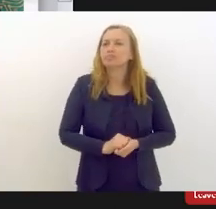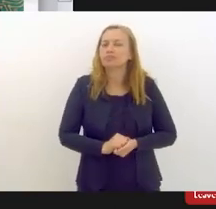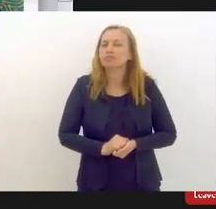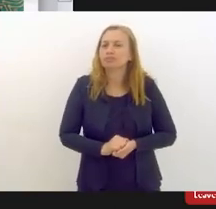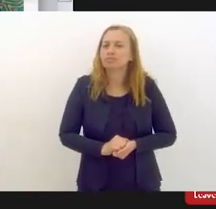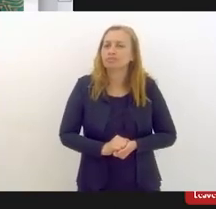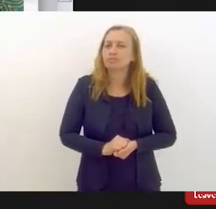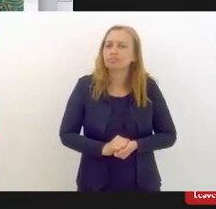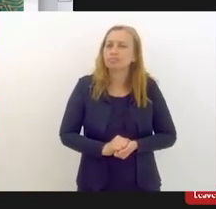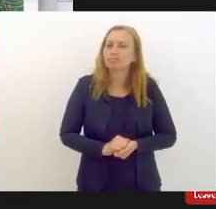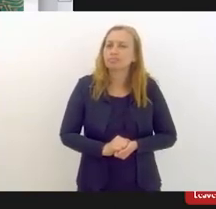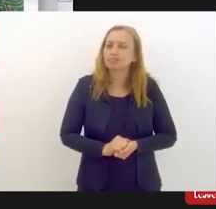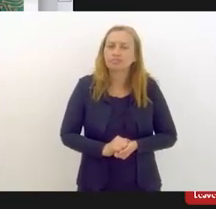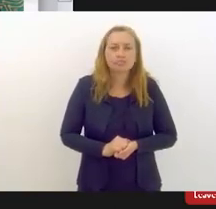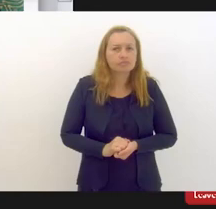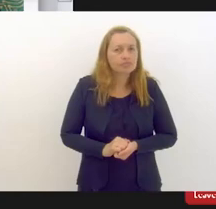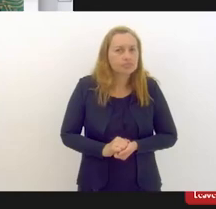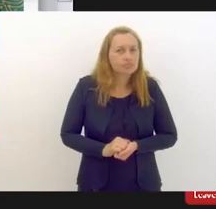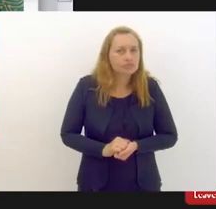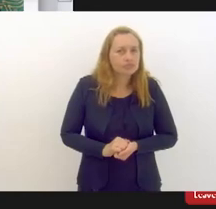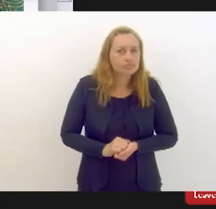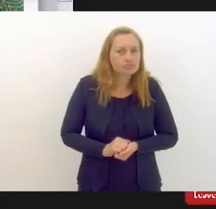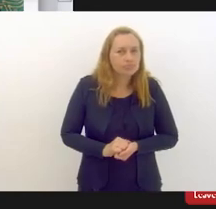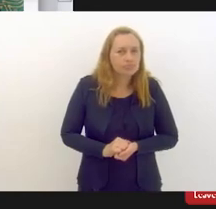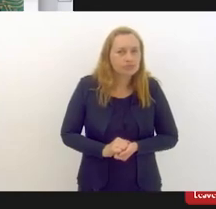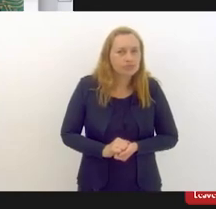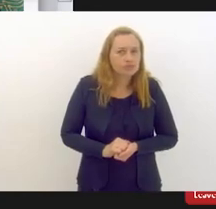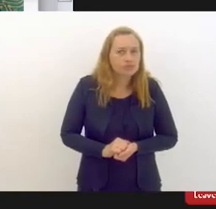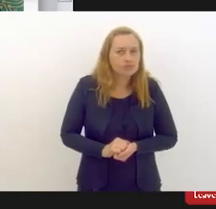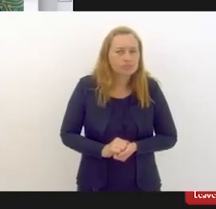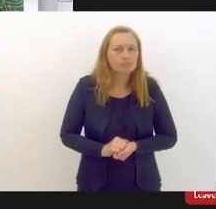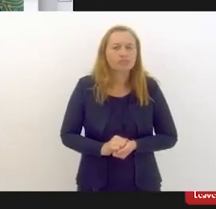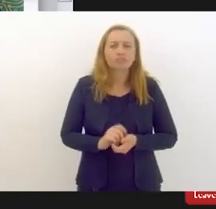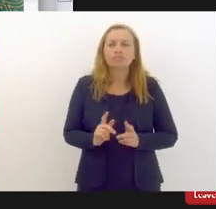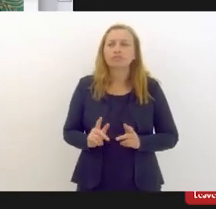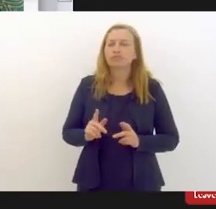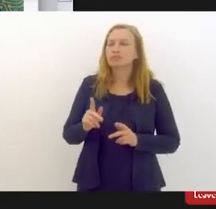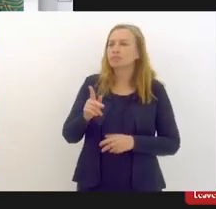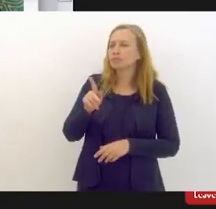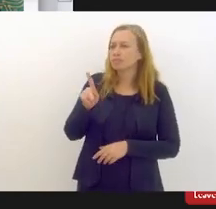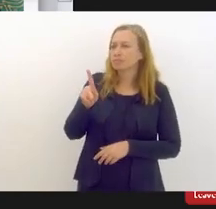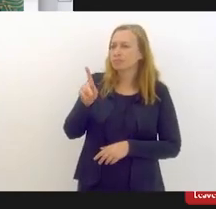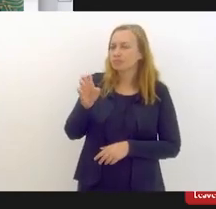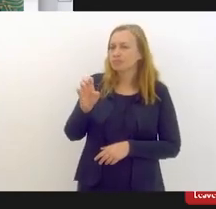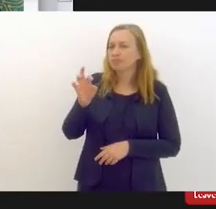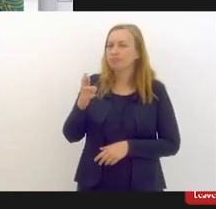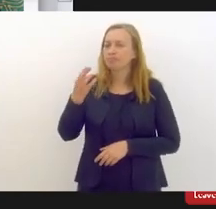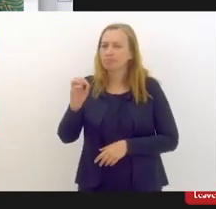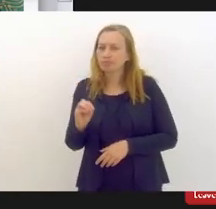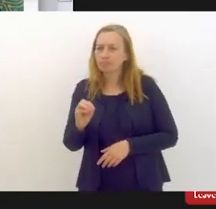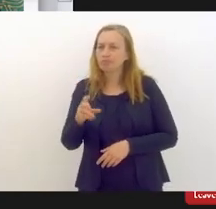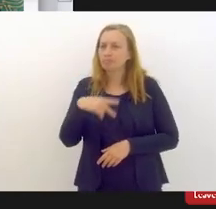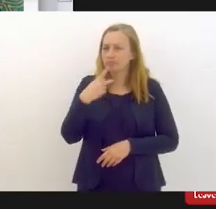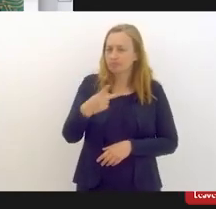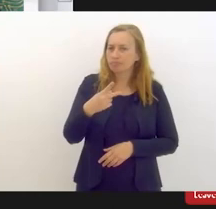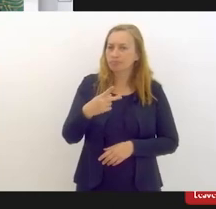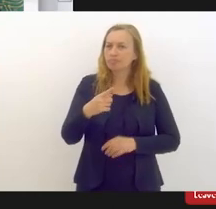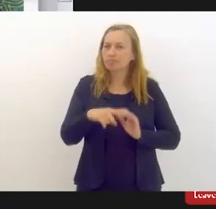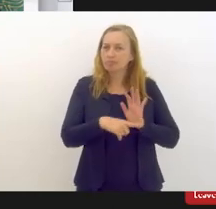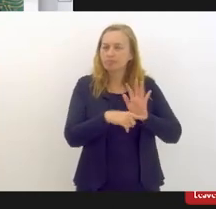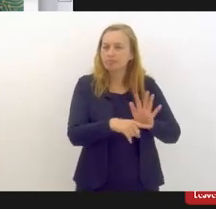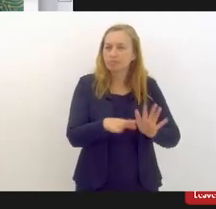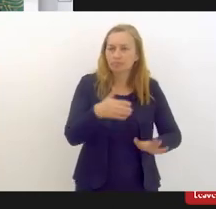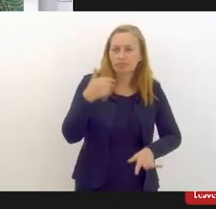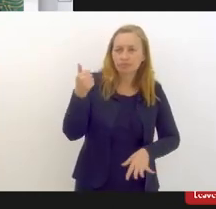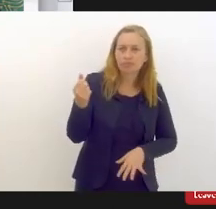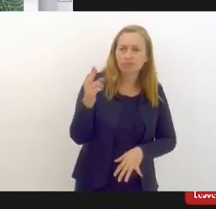ela, dentro da linha que o Pedro falou aqui, procurando atender dentro do possível, maior escala, o